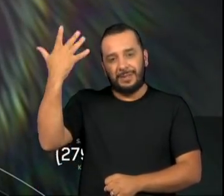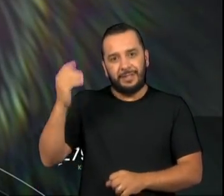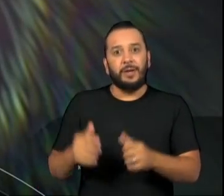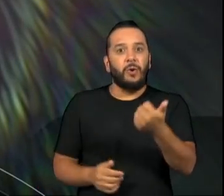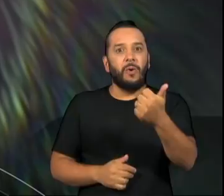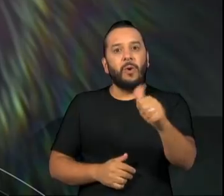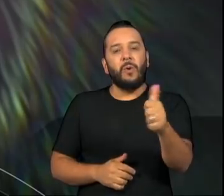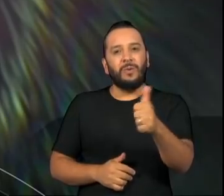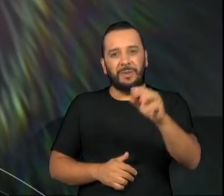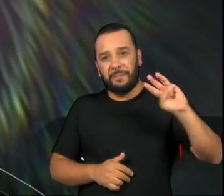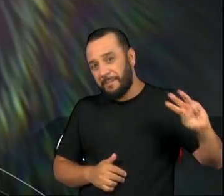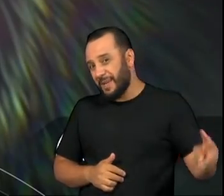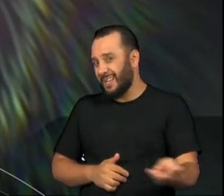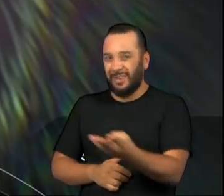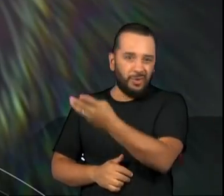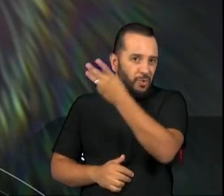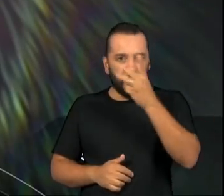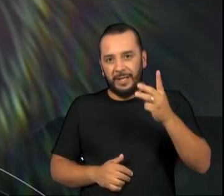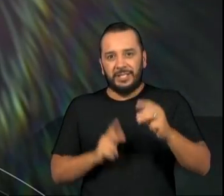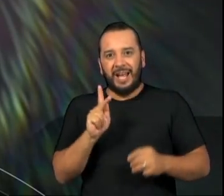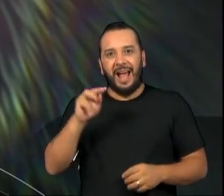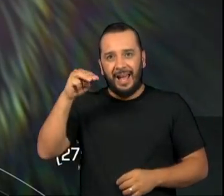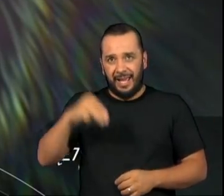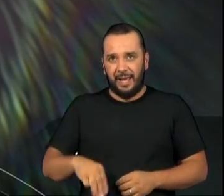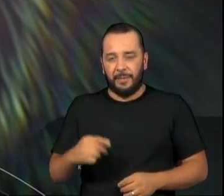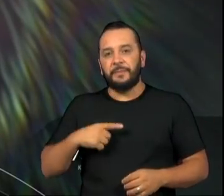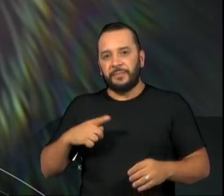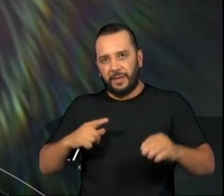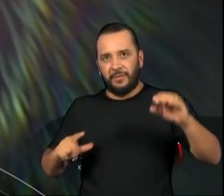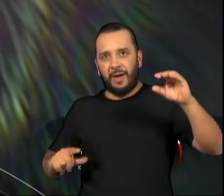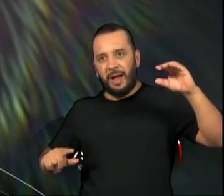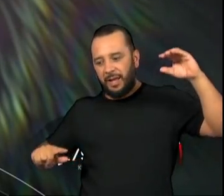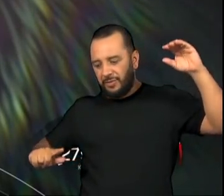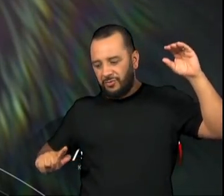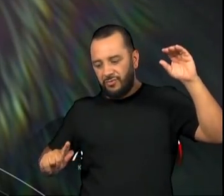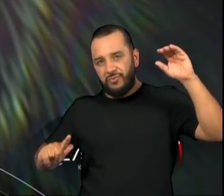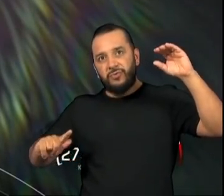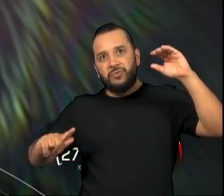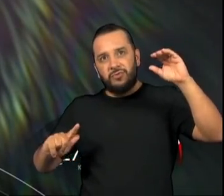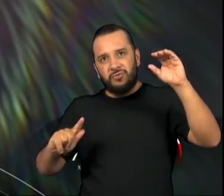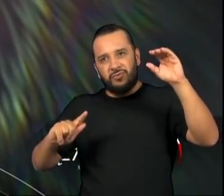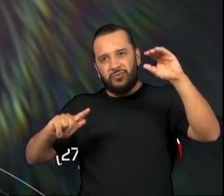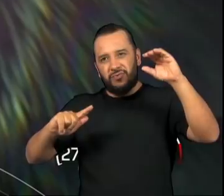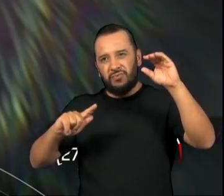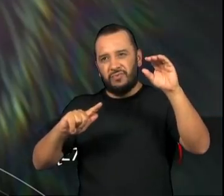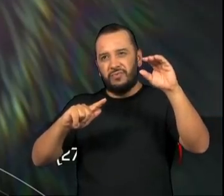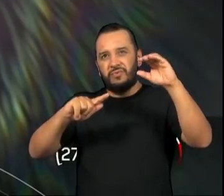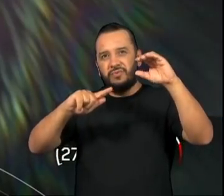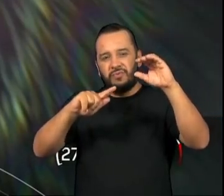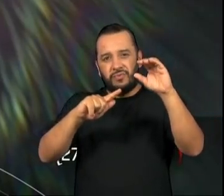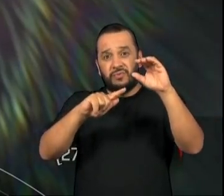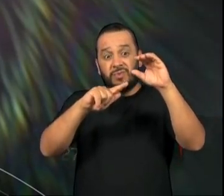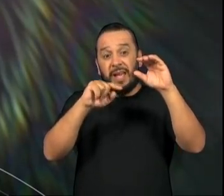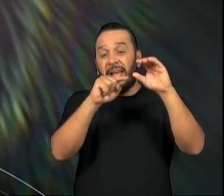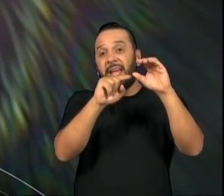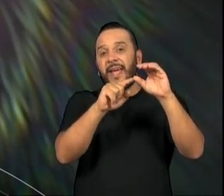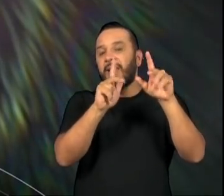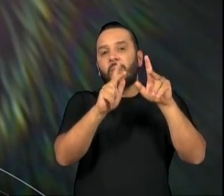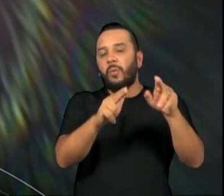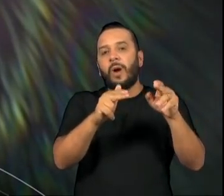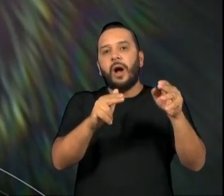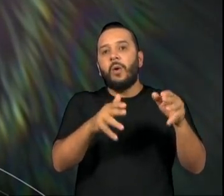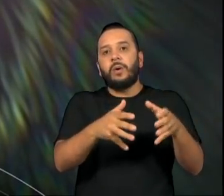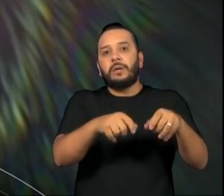da Terra. A sonda se chocará contra o satélite Dimorphos, que tem o tamanho de um campo de futebol